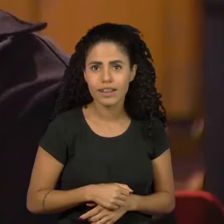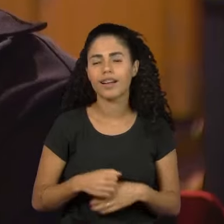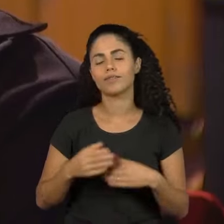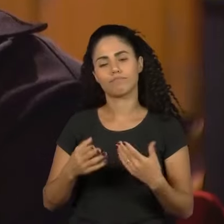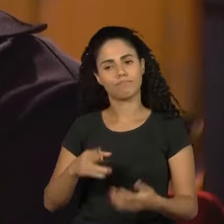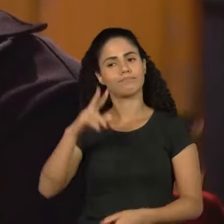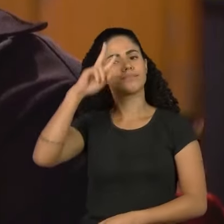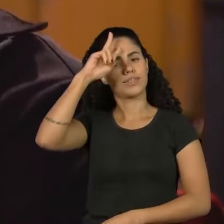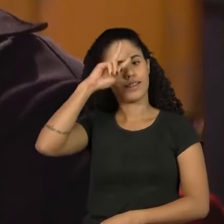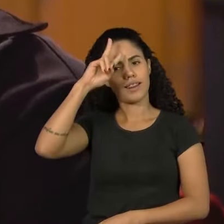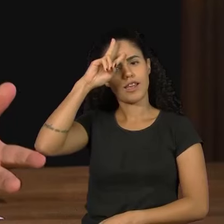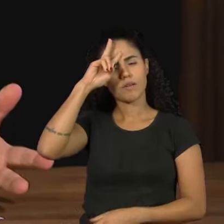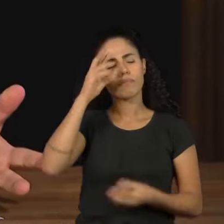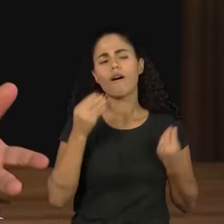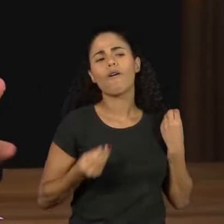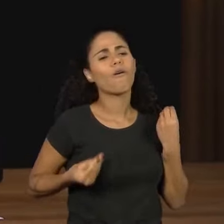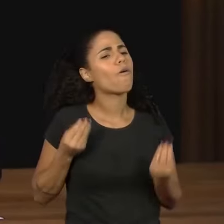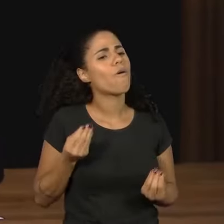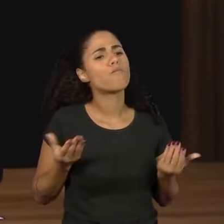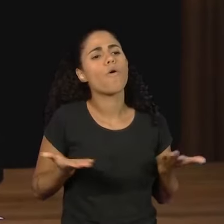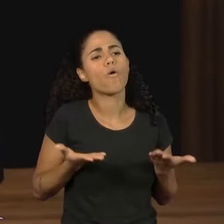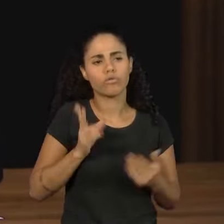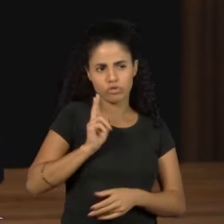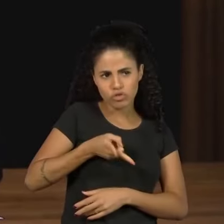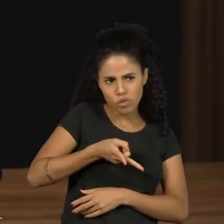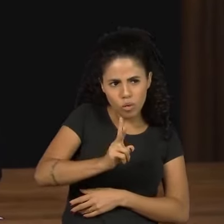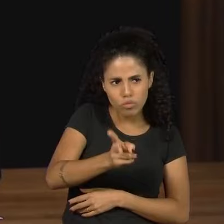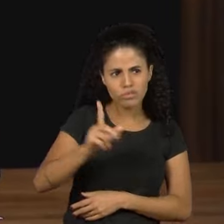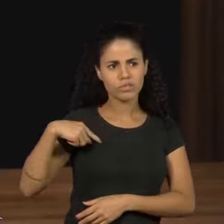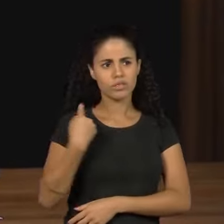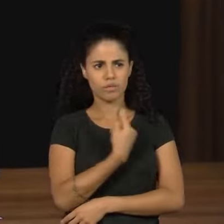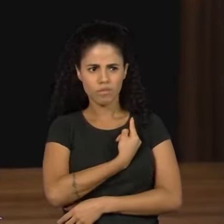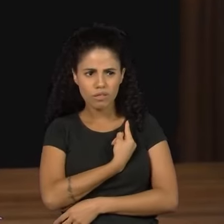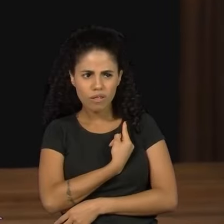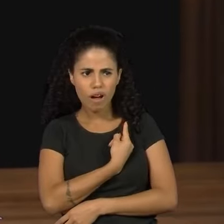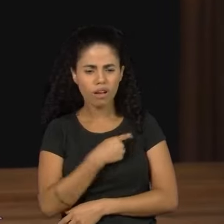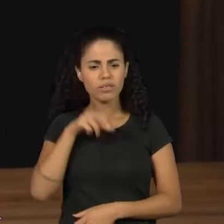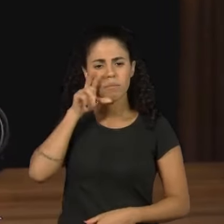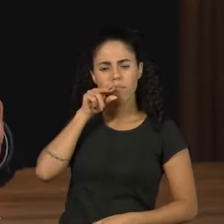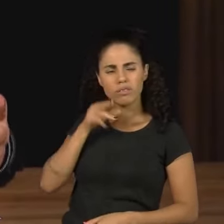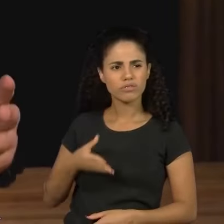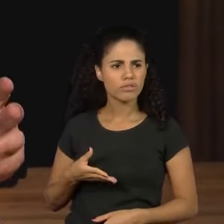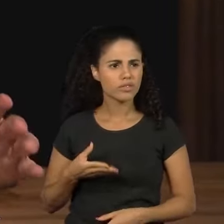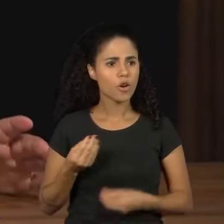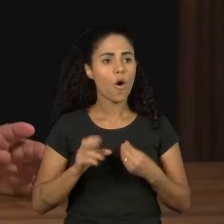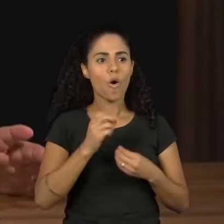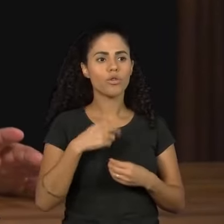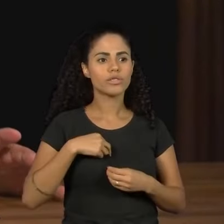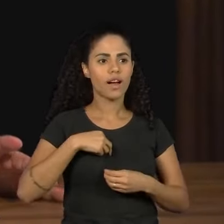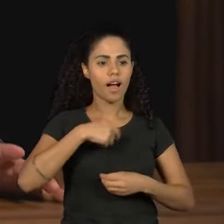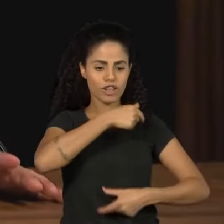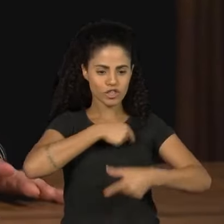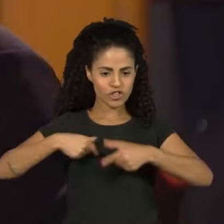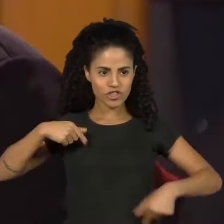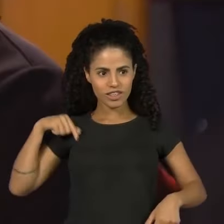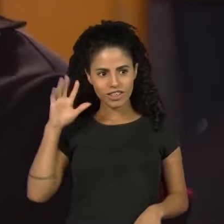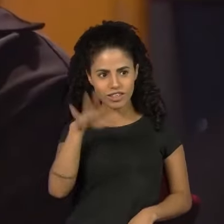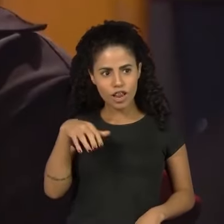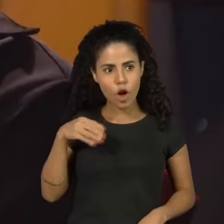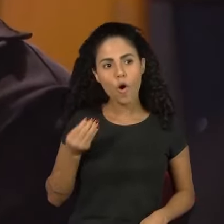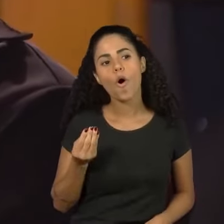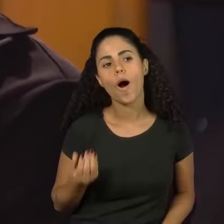demais aí que que isso como é que e hoje continuamos na dança do patinho ou já estamos na dança do Tigrinho e não o